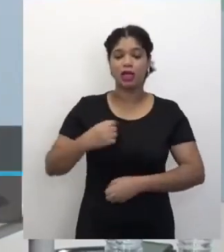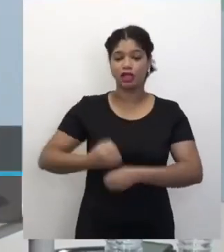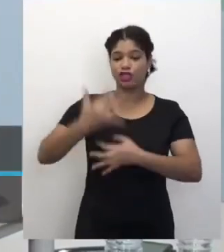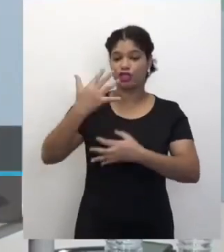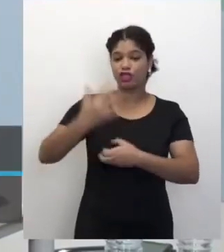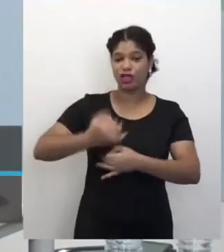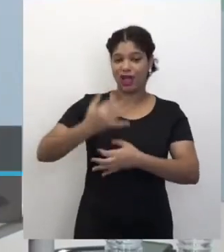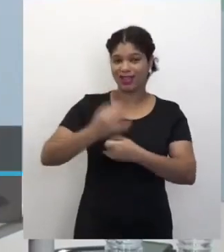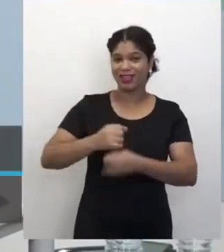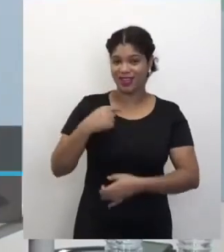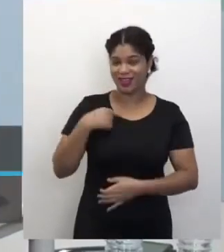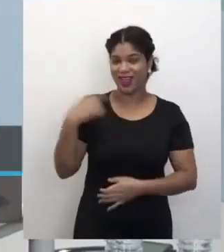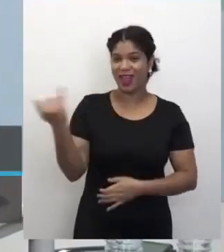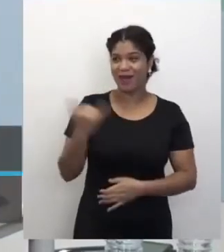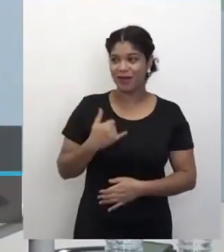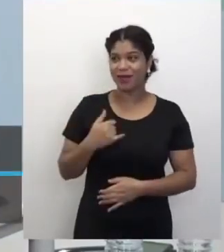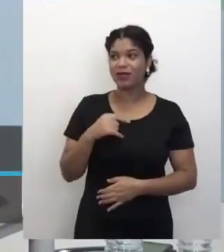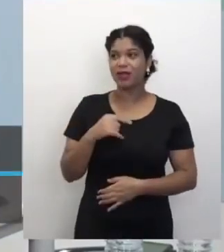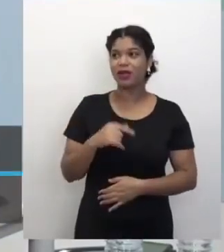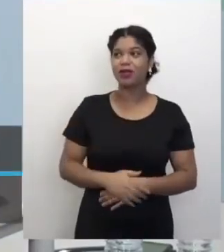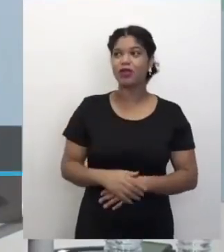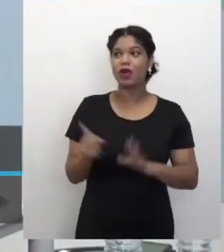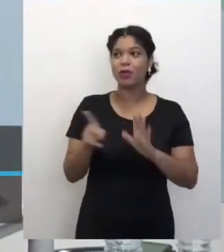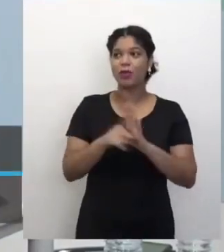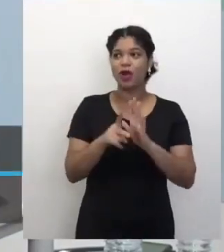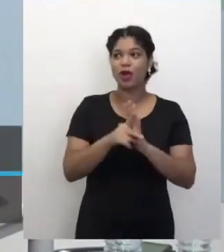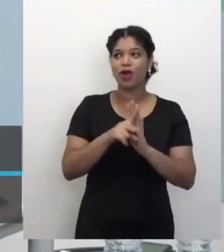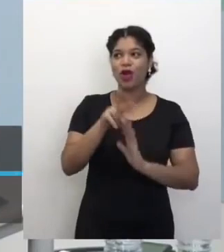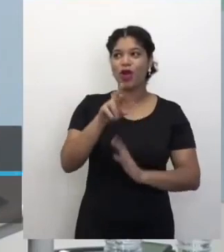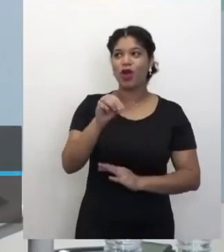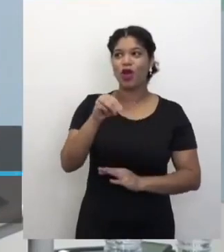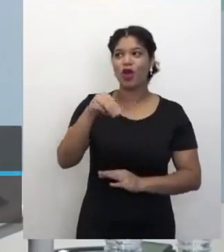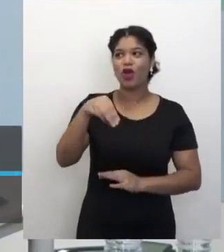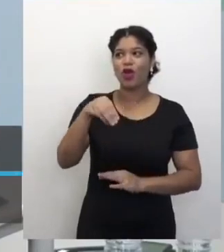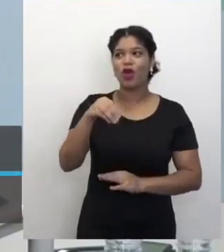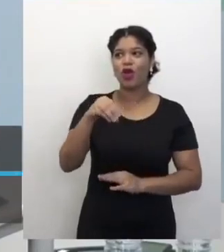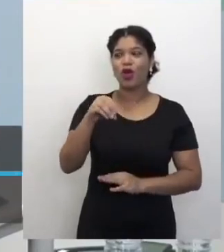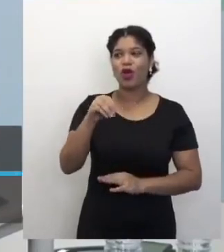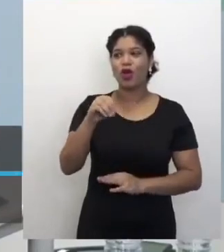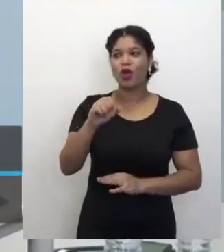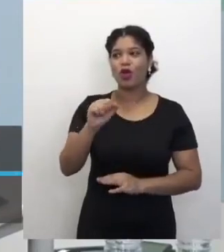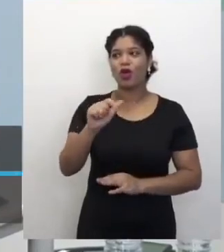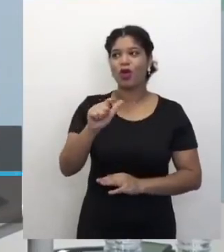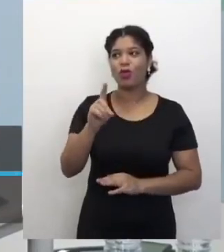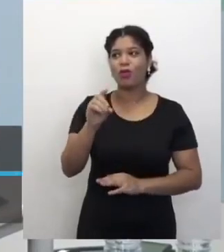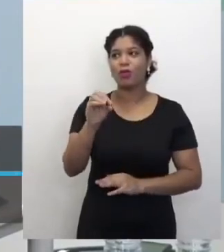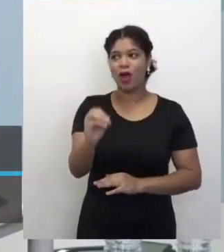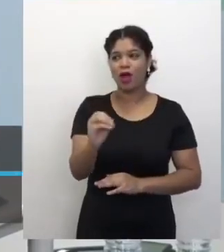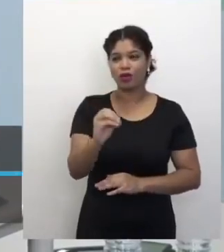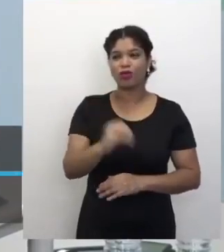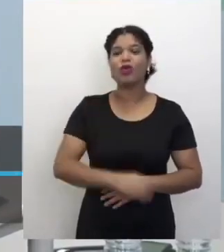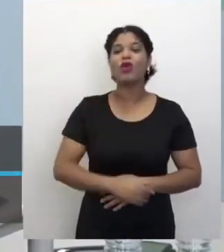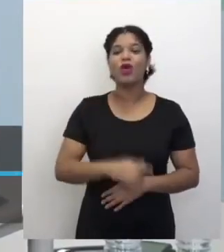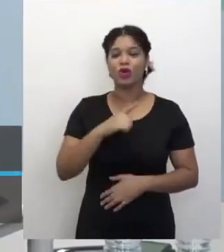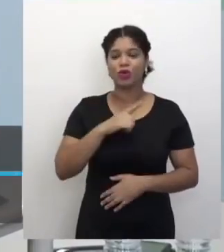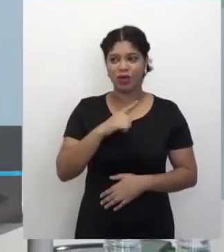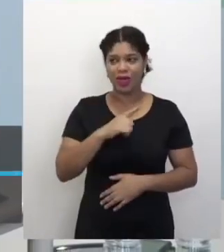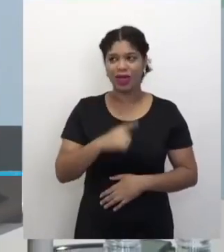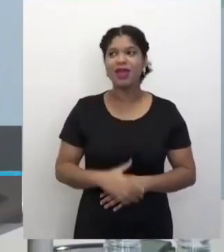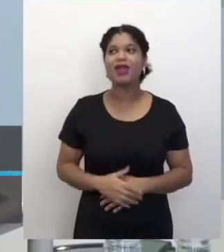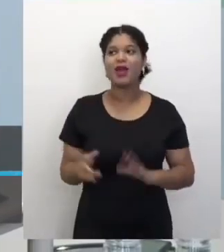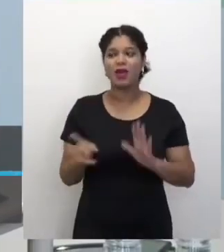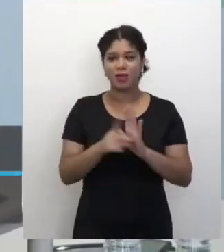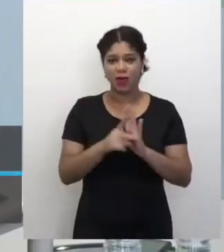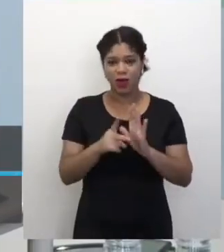Rosimeire, da Escola Estadual Romualdo Monteiro de Barros, lá em Ribeirão Preto. Em nome da Rosimeire, eu deixo uma boa tarde a